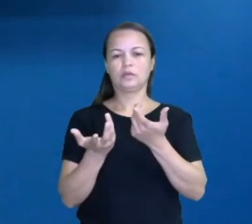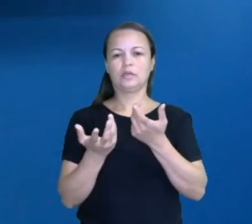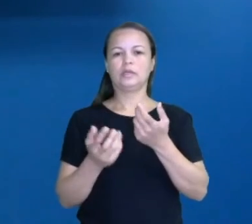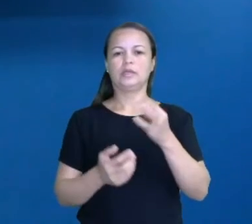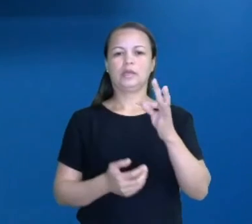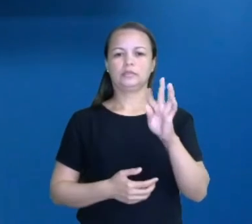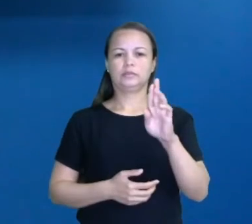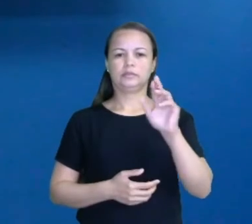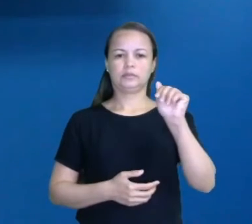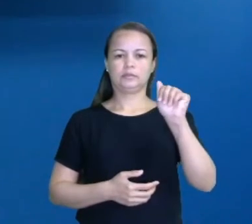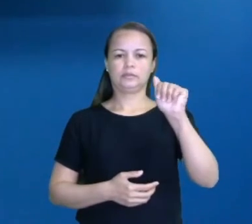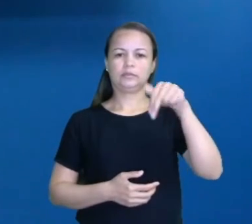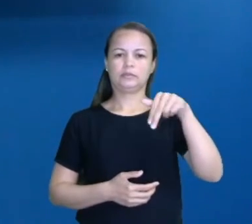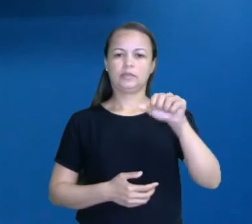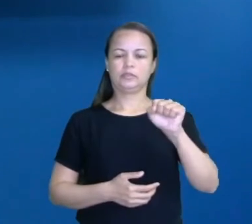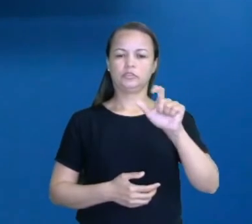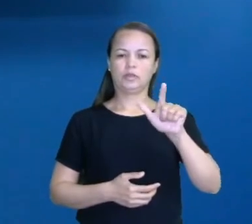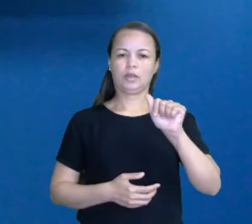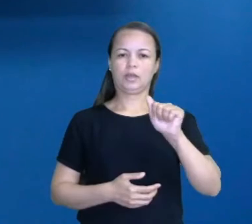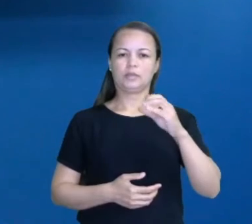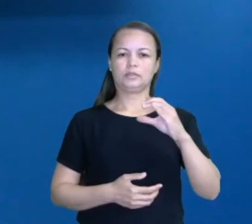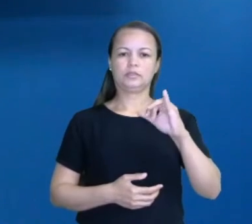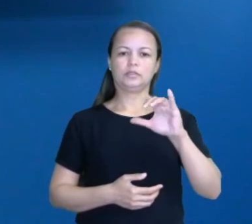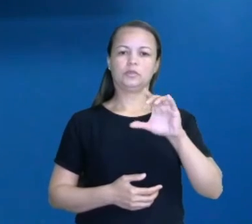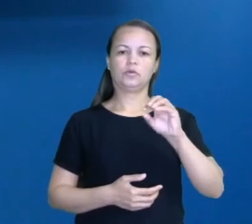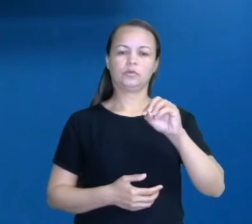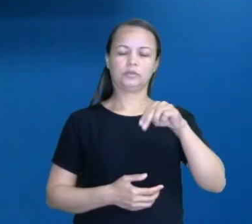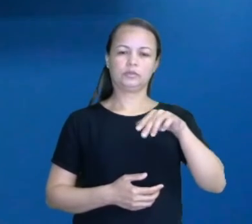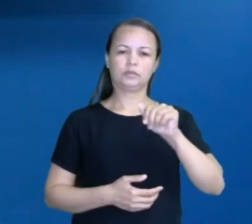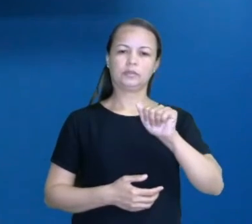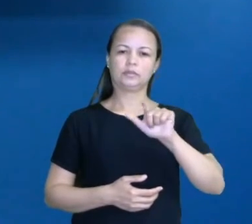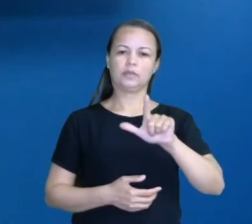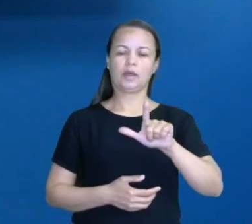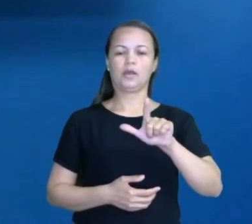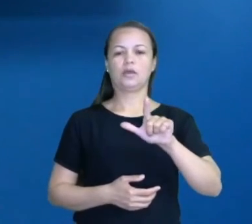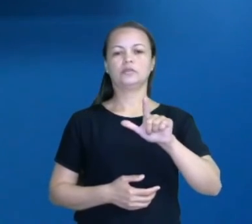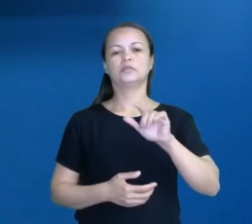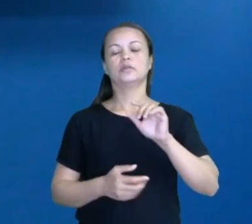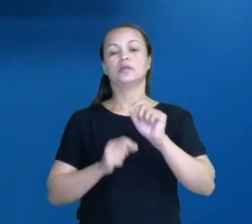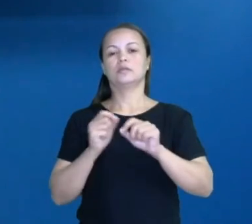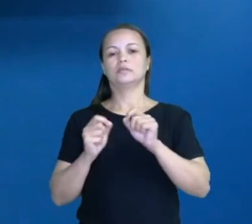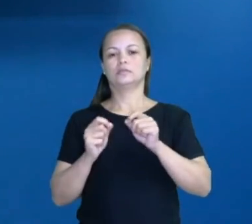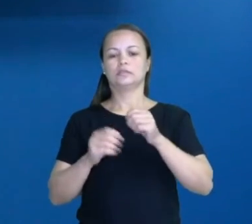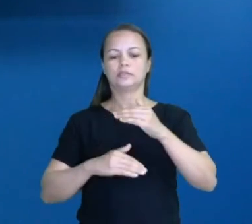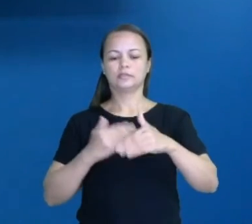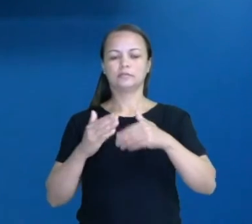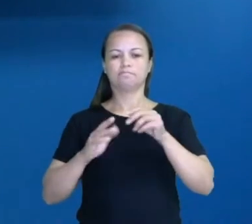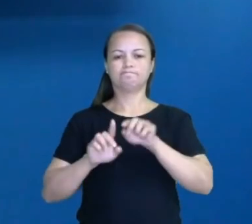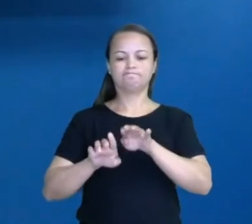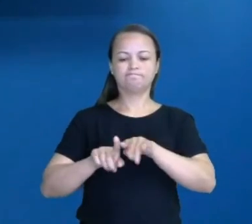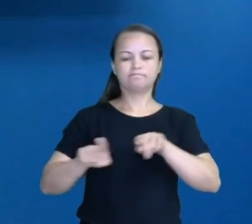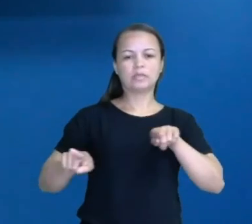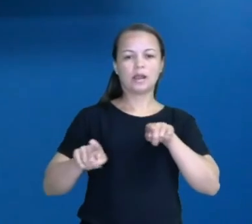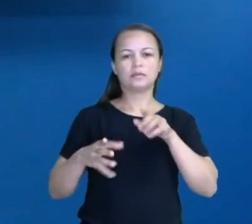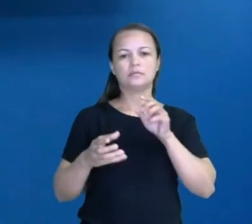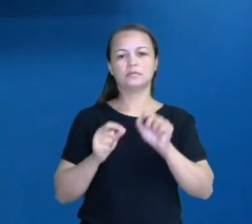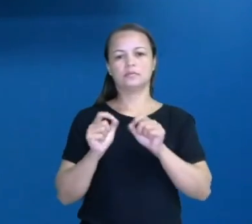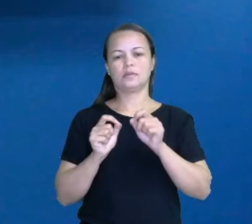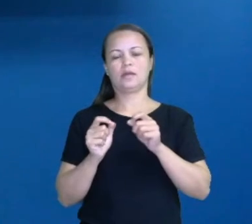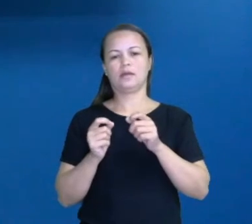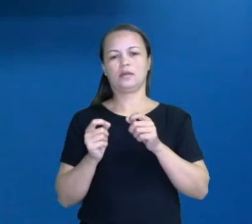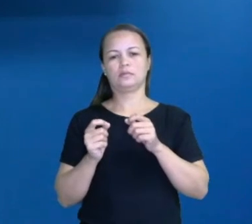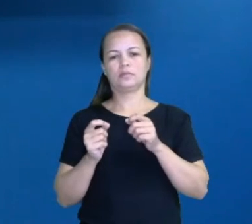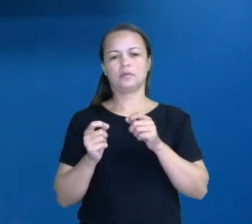transnacionais industriais se apoiam em uma forma de descentralizar a produção. Em cada etapa pode